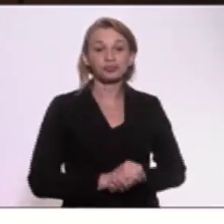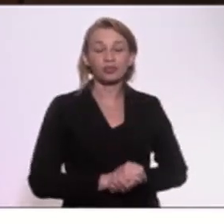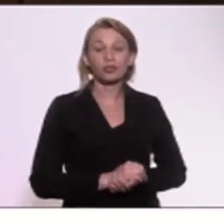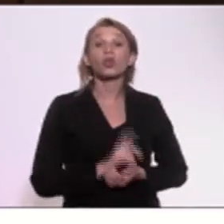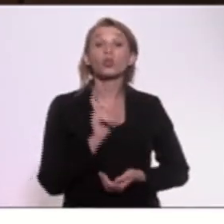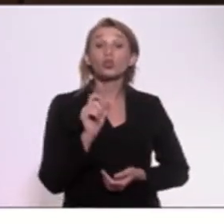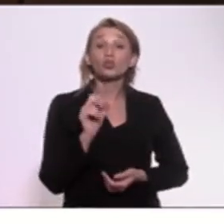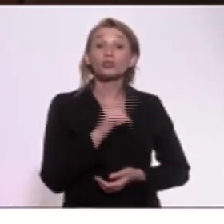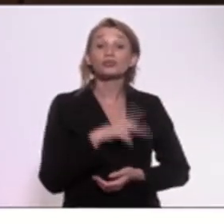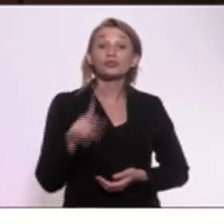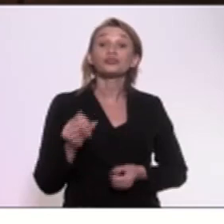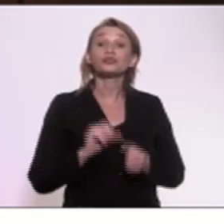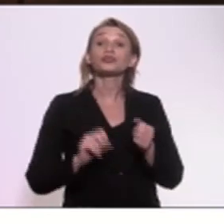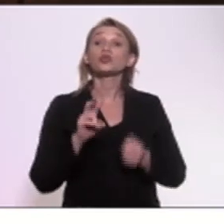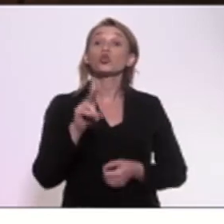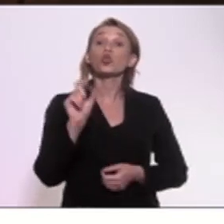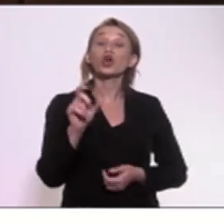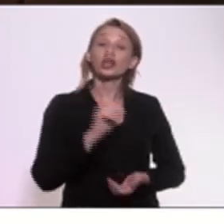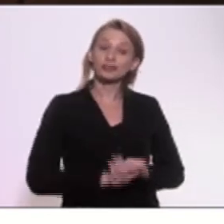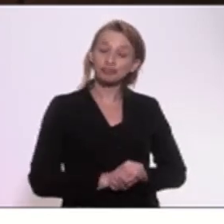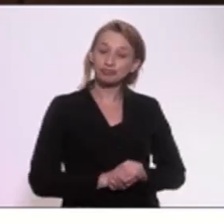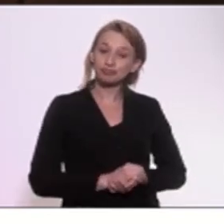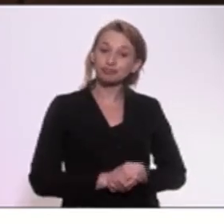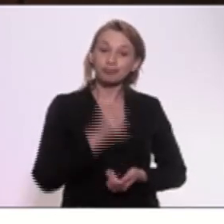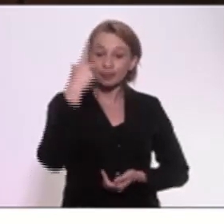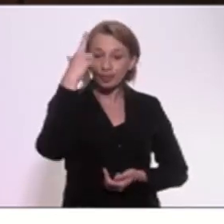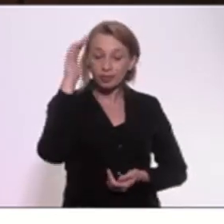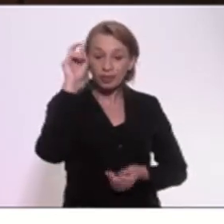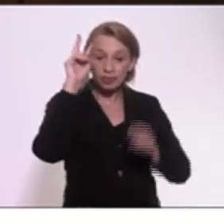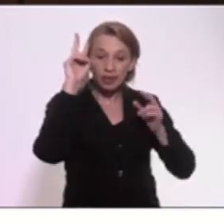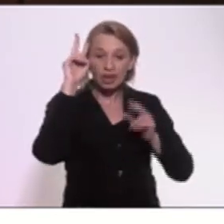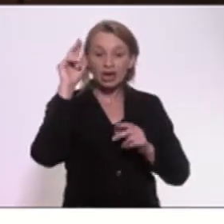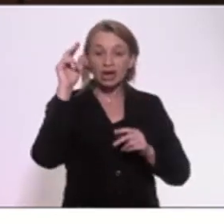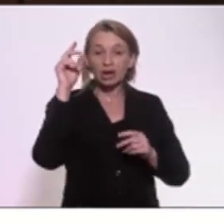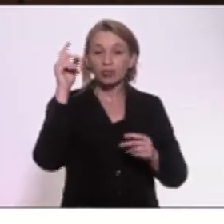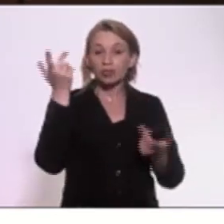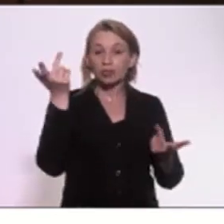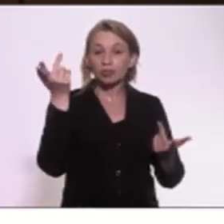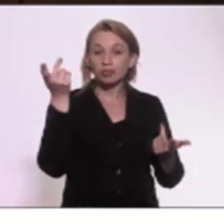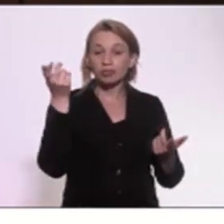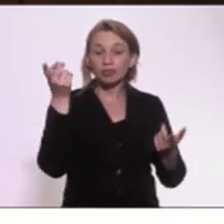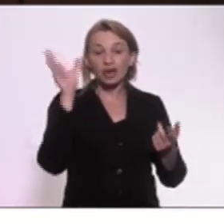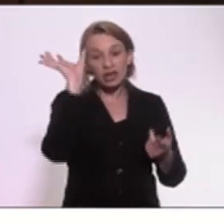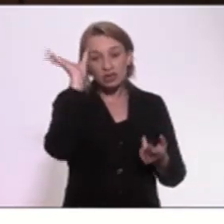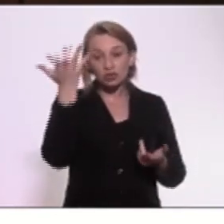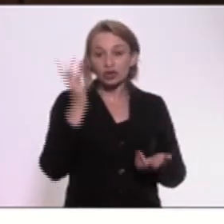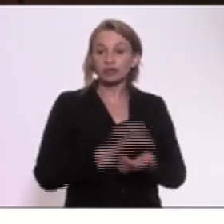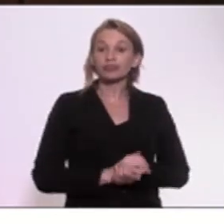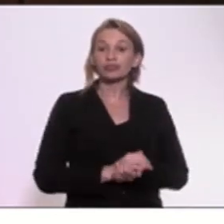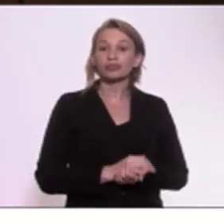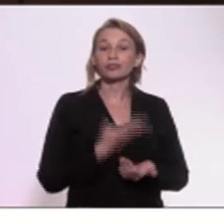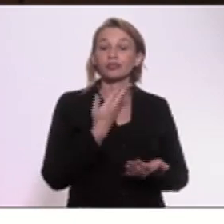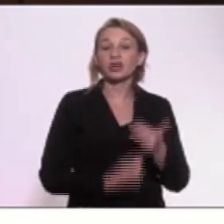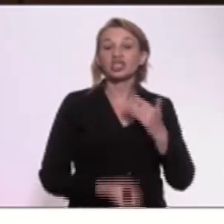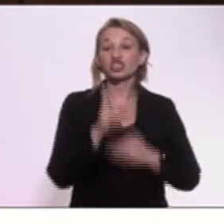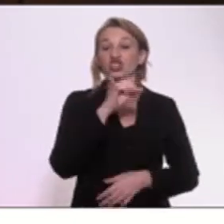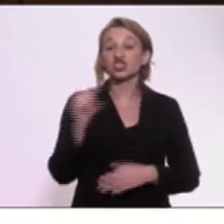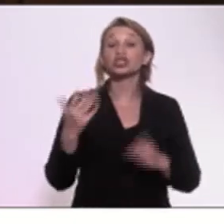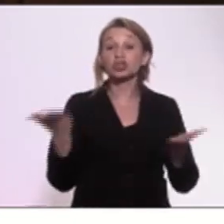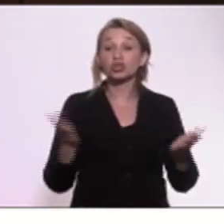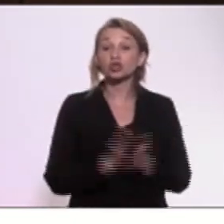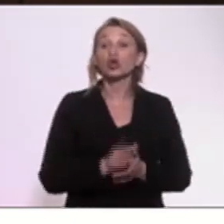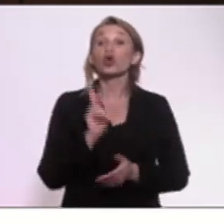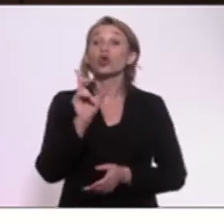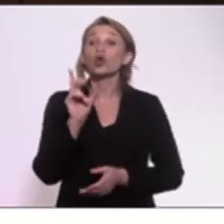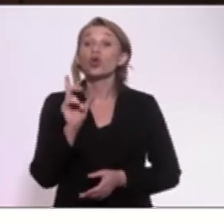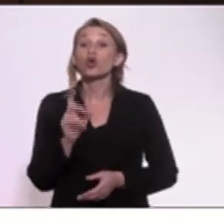o professor pode fazer para resolver uma perda de dias letivos como essa? Que ferramentas